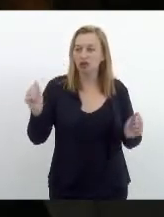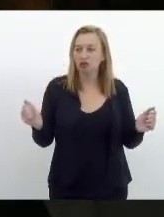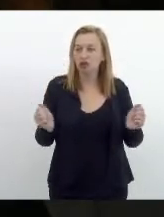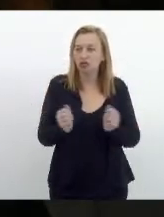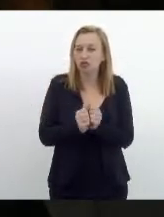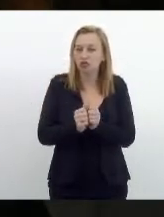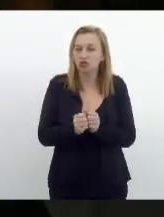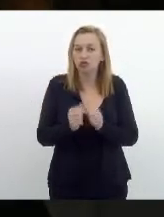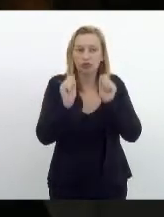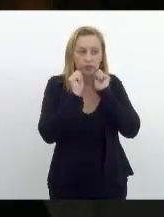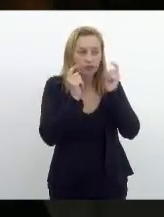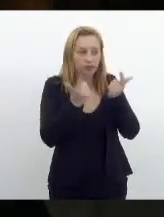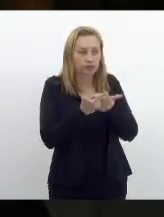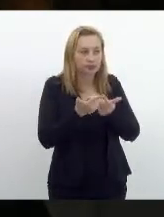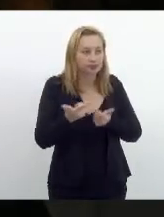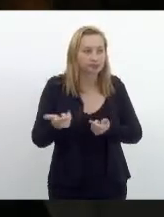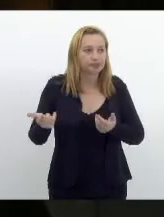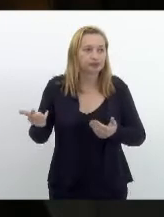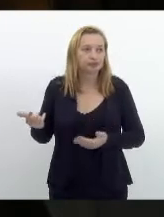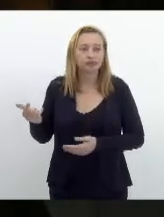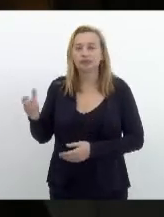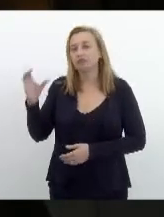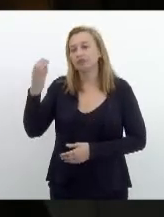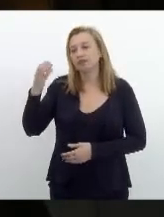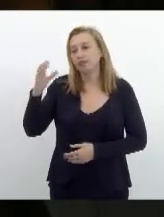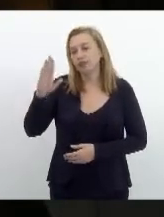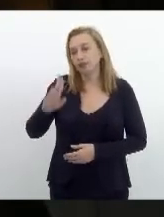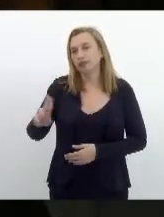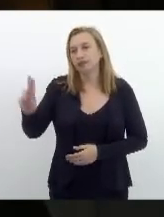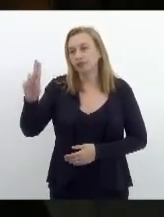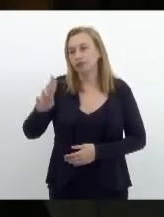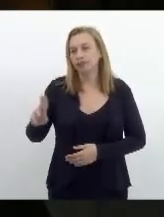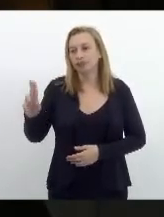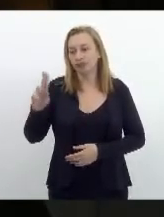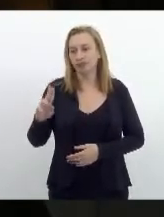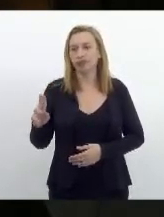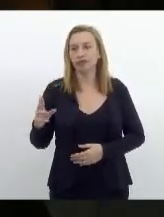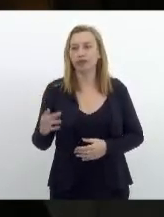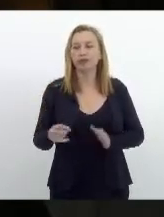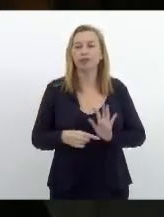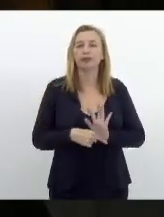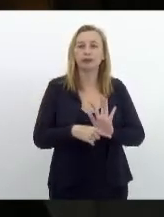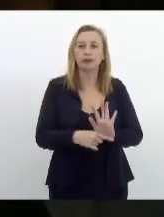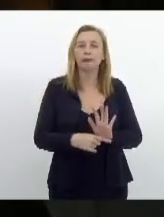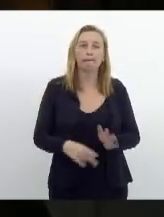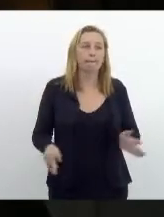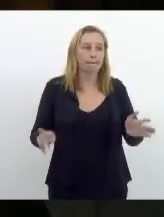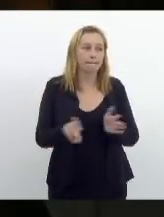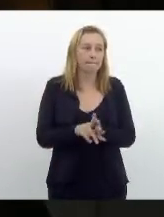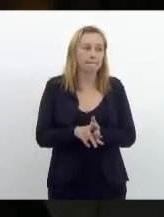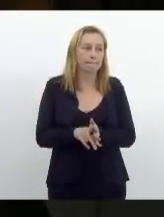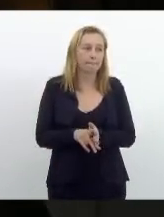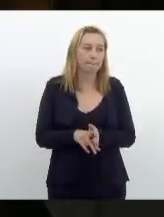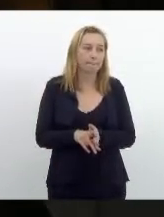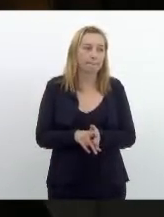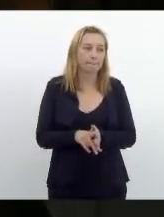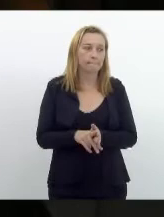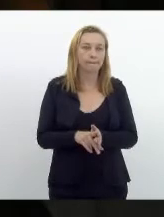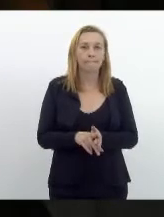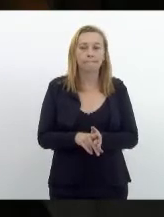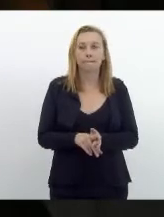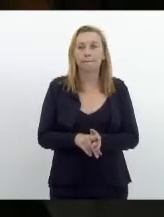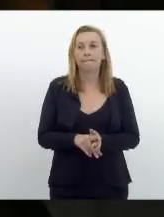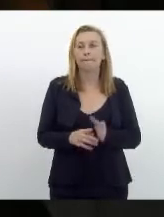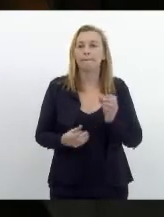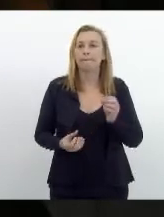parceira da comunidade científica do Rio de Janeiro, ele ainda vai contribuir para o projeto de consolidação de um complexo